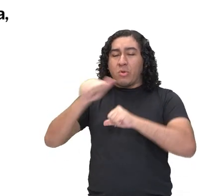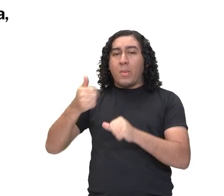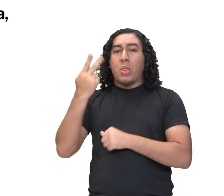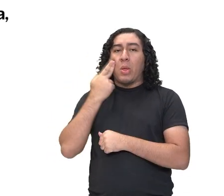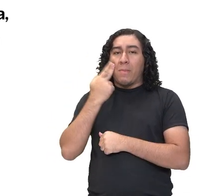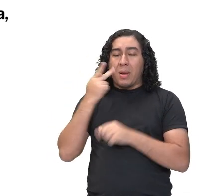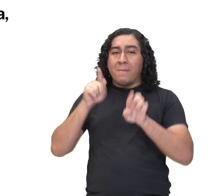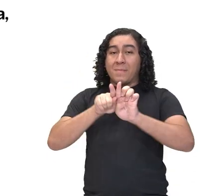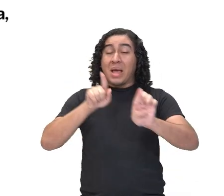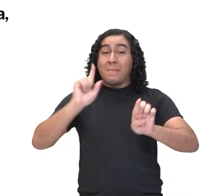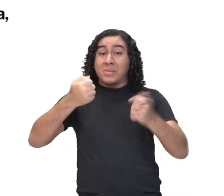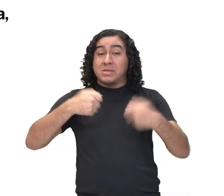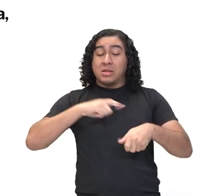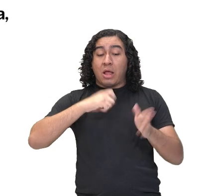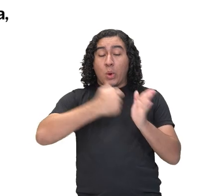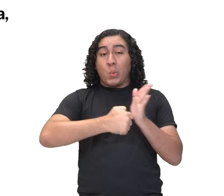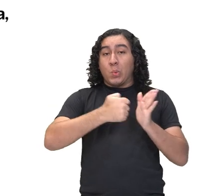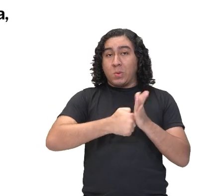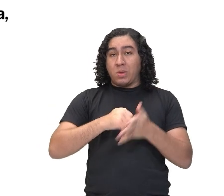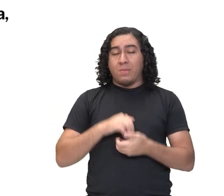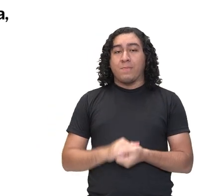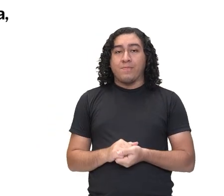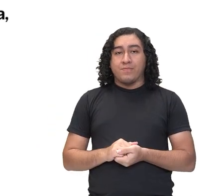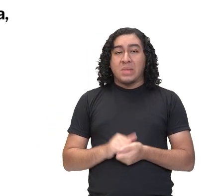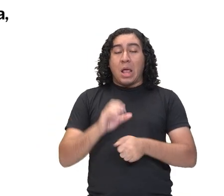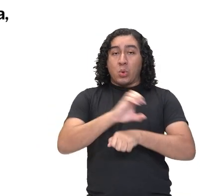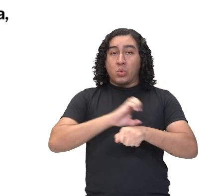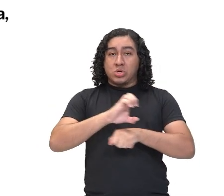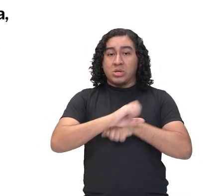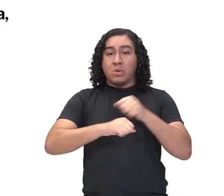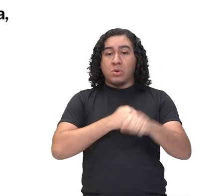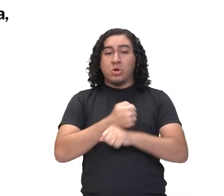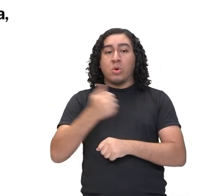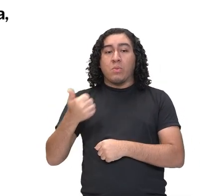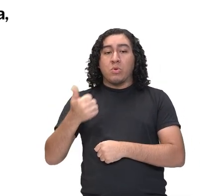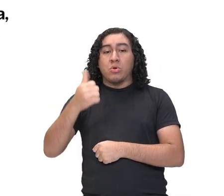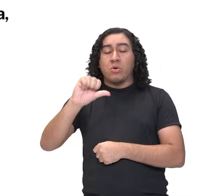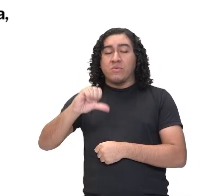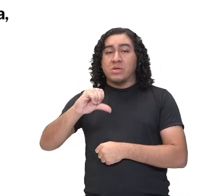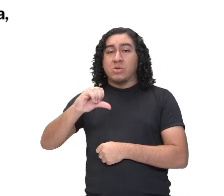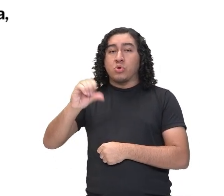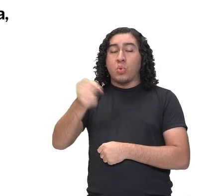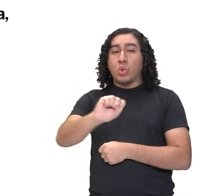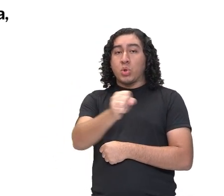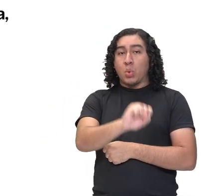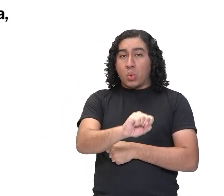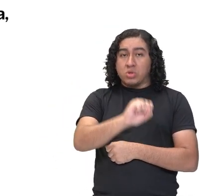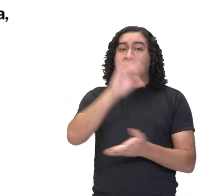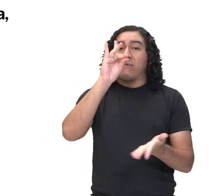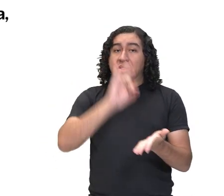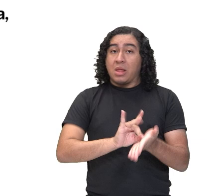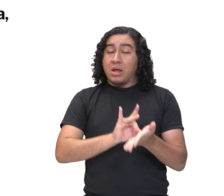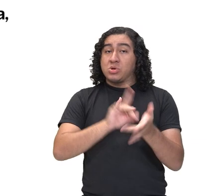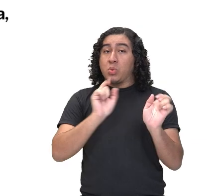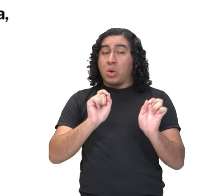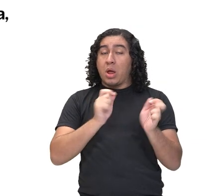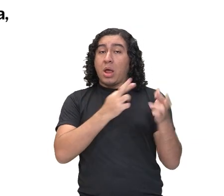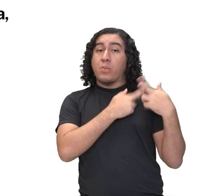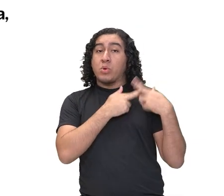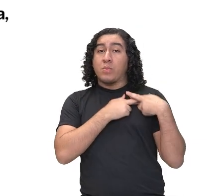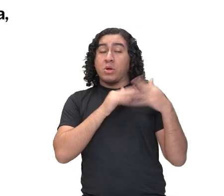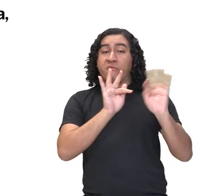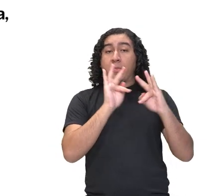luta. A Constituição Federal de 1988 afirma que é dever da família,